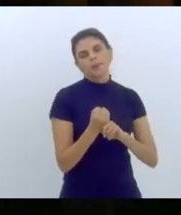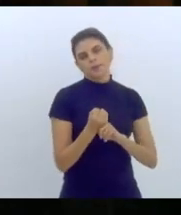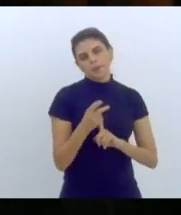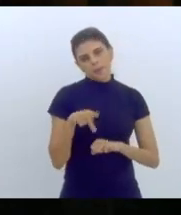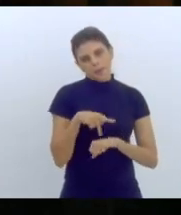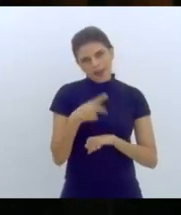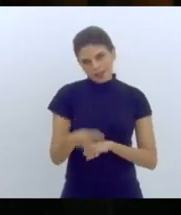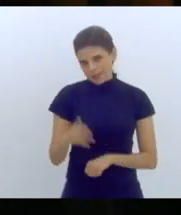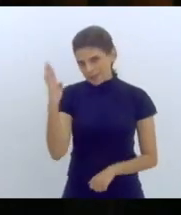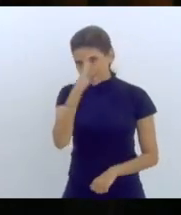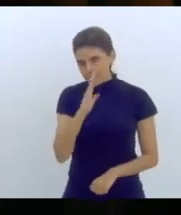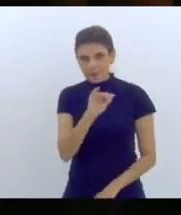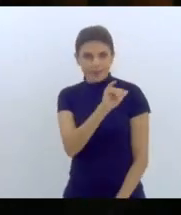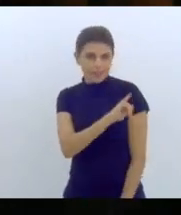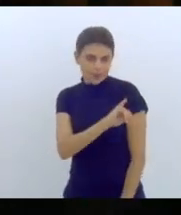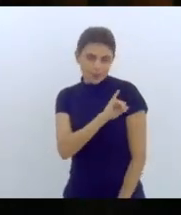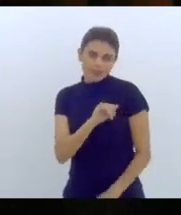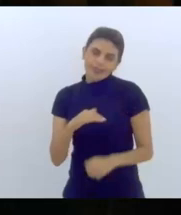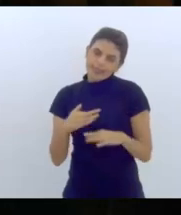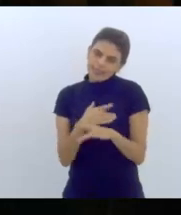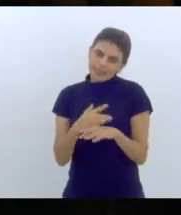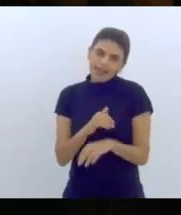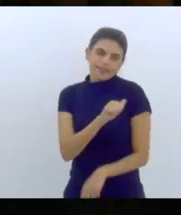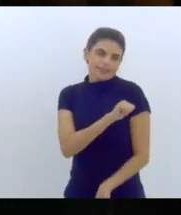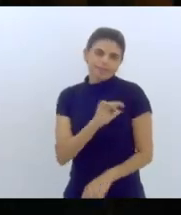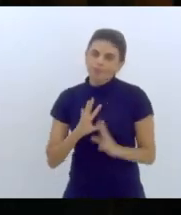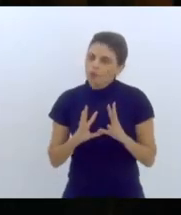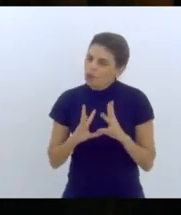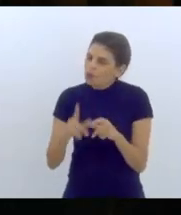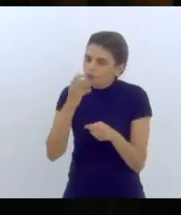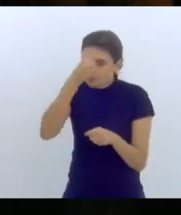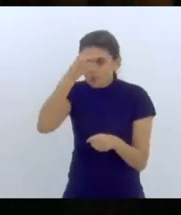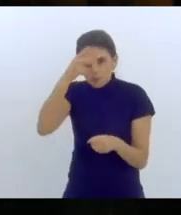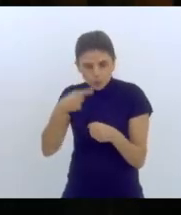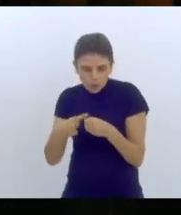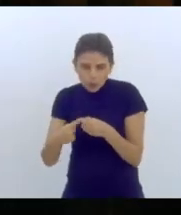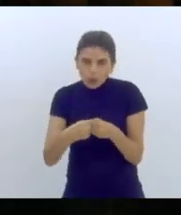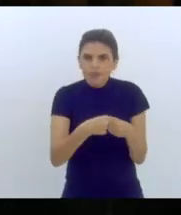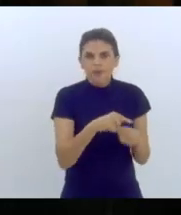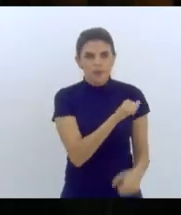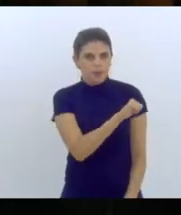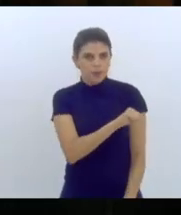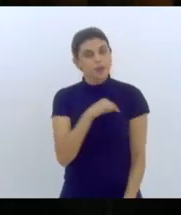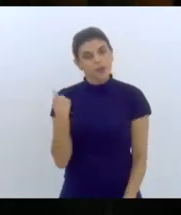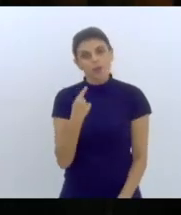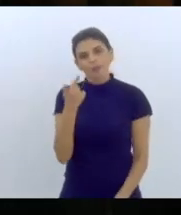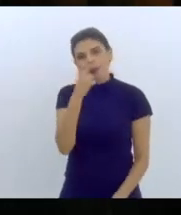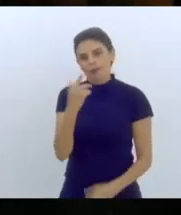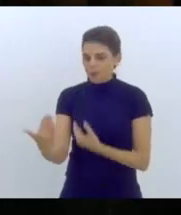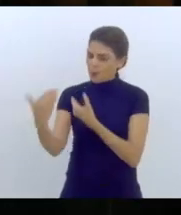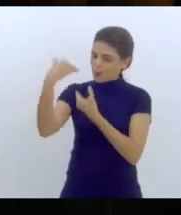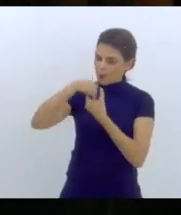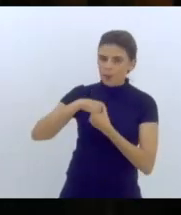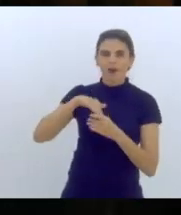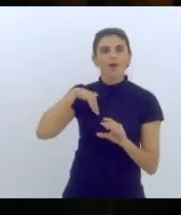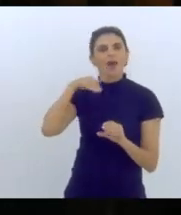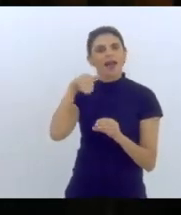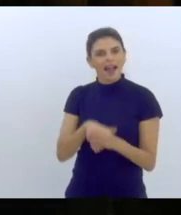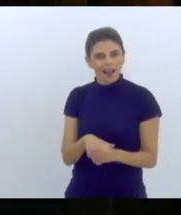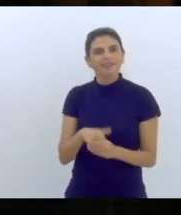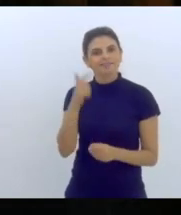do Rio de Janeiro, na cidade do Rio de Janeiro e todos os municípios do Rio de Janeiro. É para isso que fomos eleitos. Fora